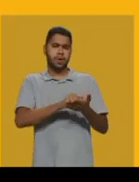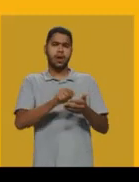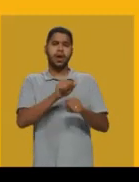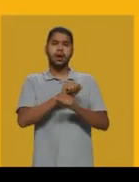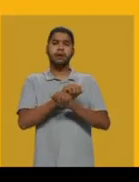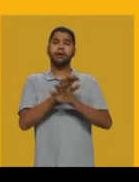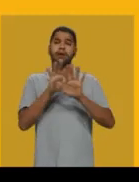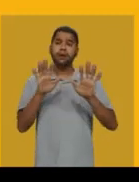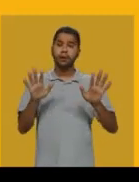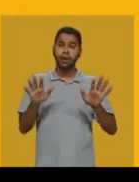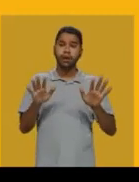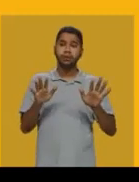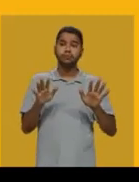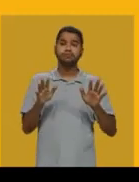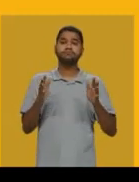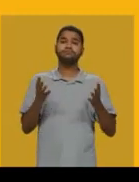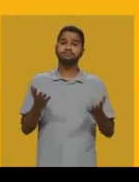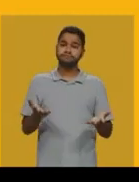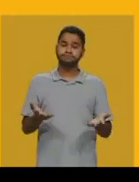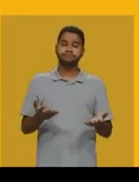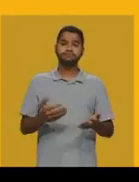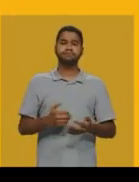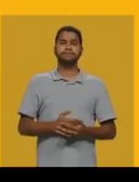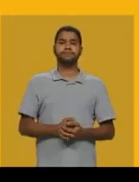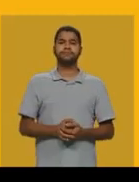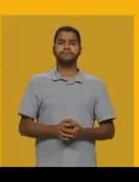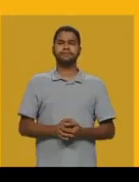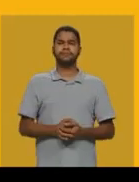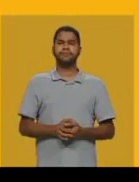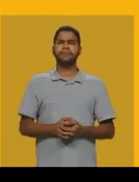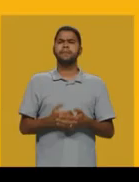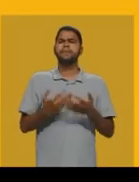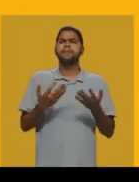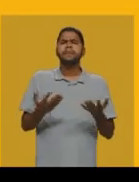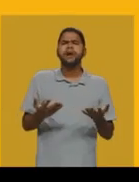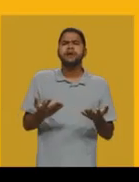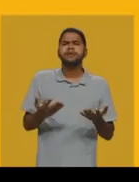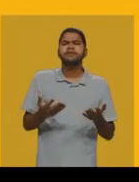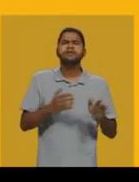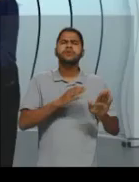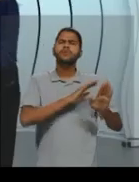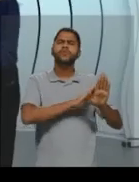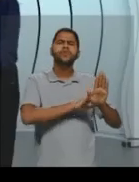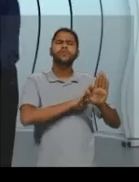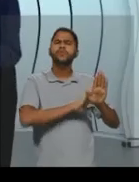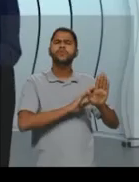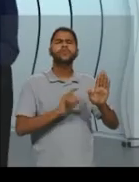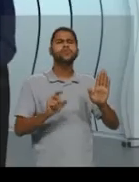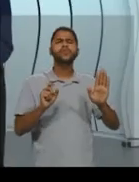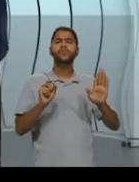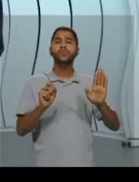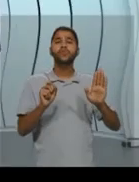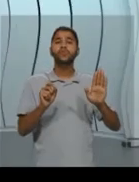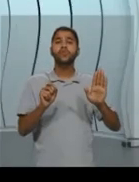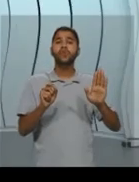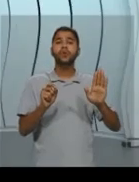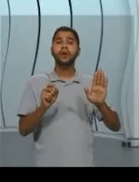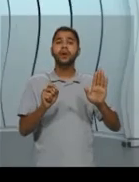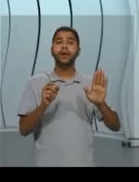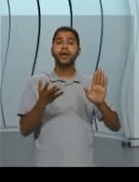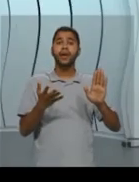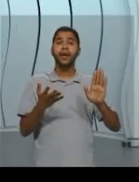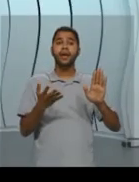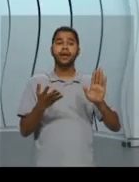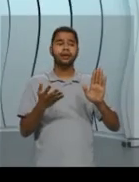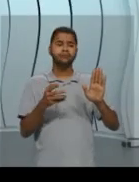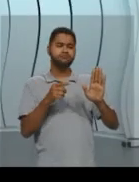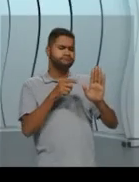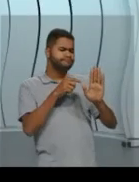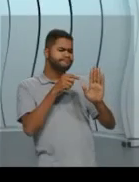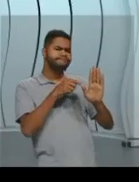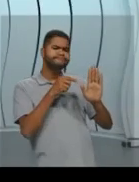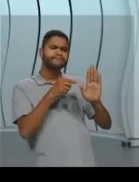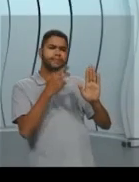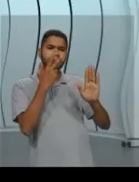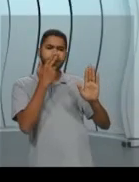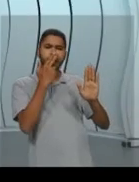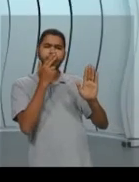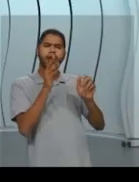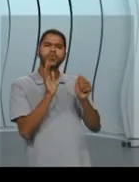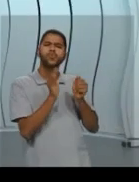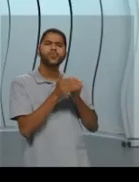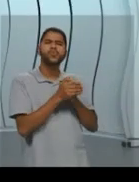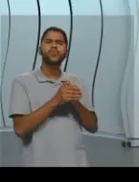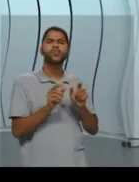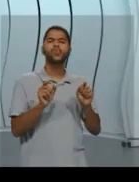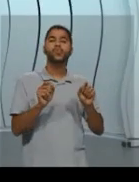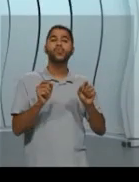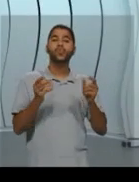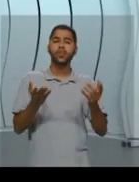né? Patrícia parou de tomar refrigerante. Mas o que está implícito? O que está entre linhas? O que está